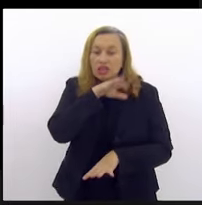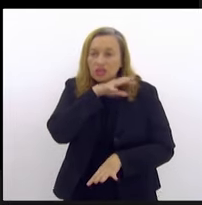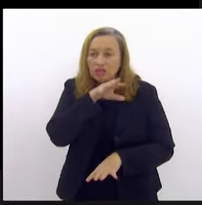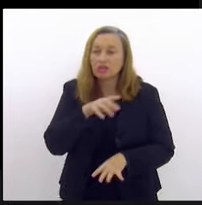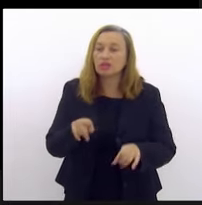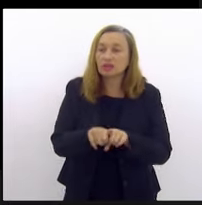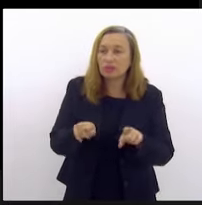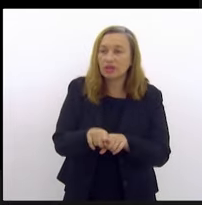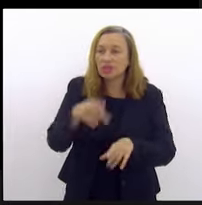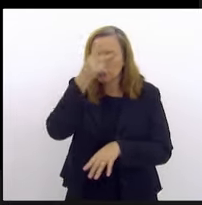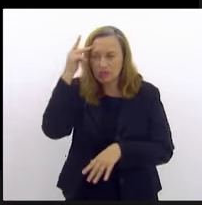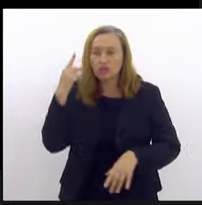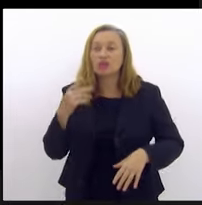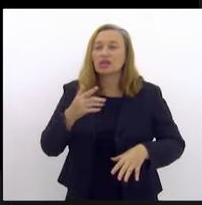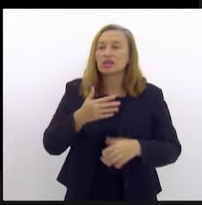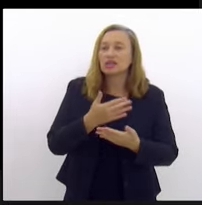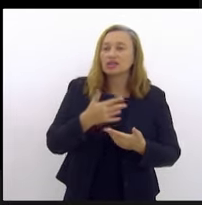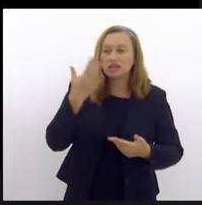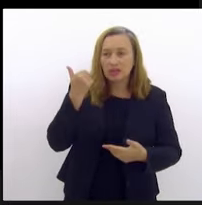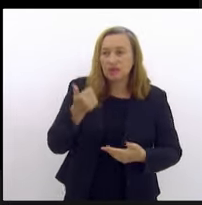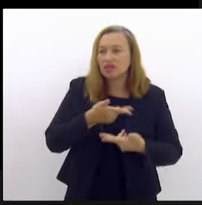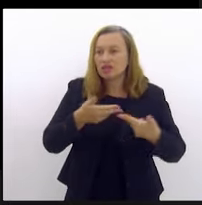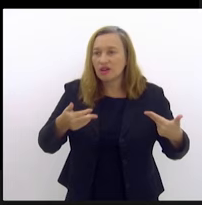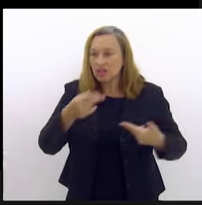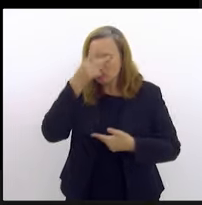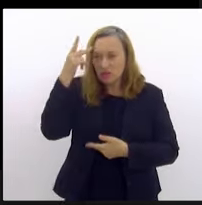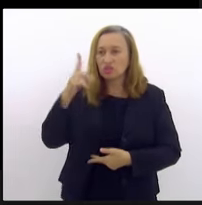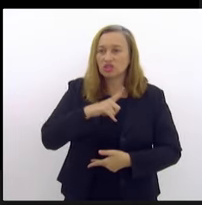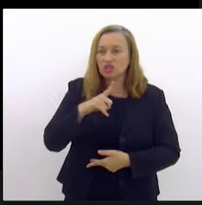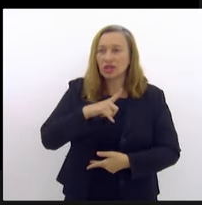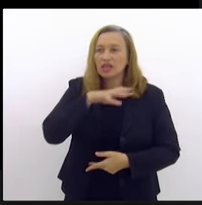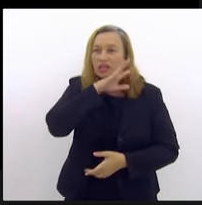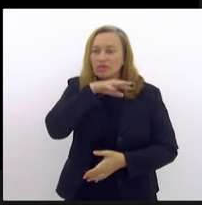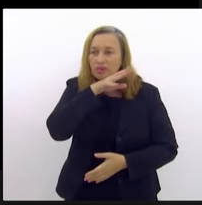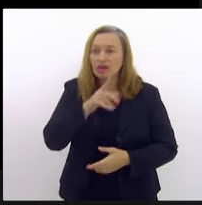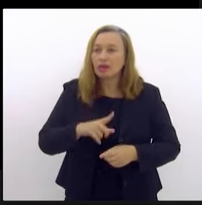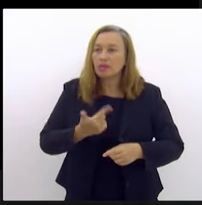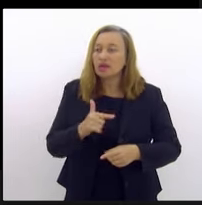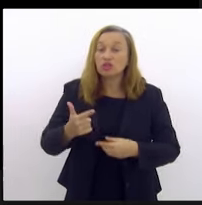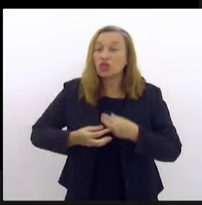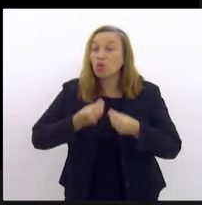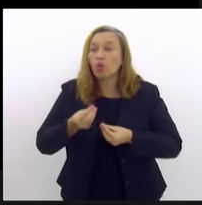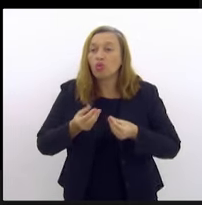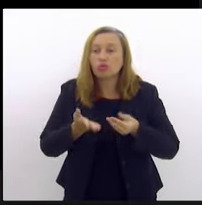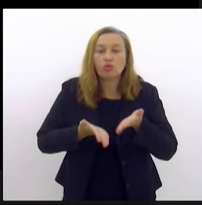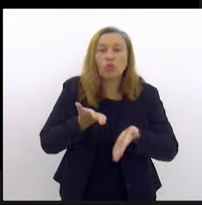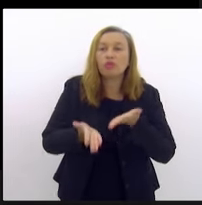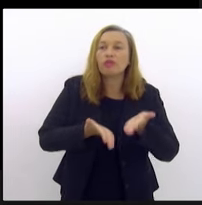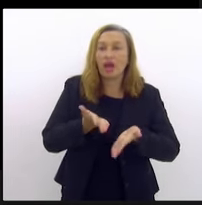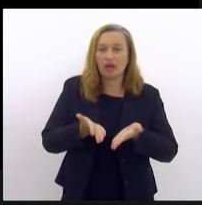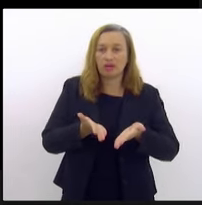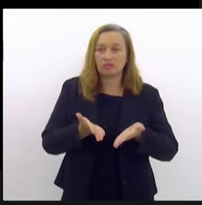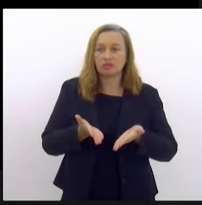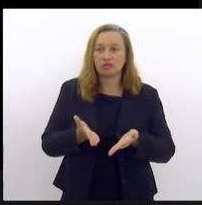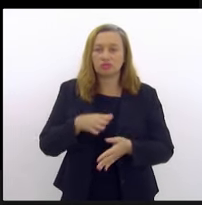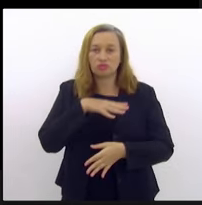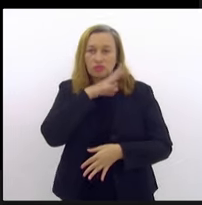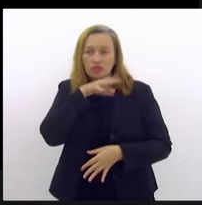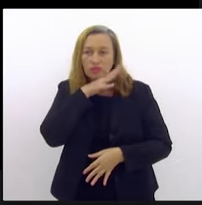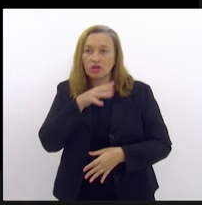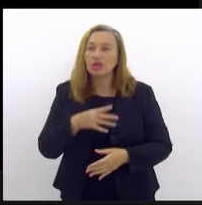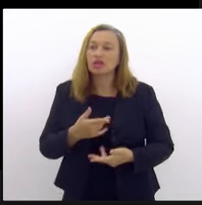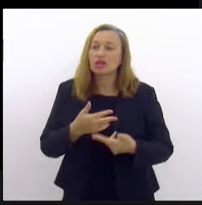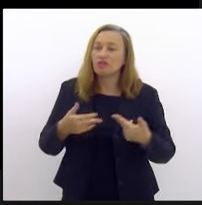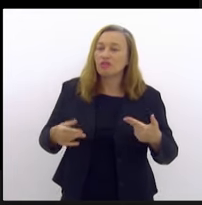também. Sabemos que muitas pessoas hoje têm os animais, mas muitas das vezes não têm condições de cuidar desses animais. E várias doenças